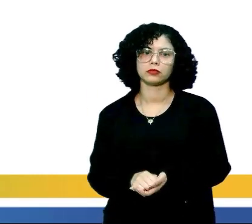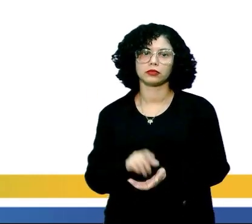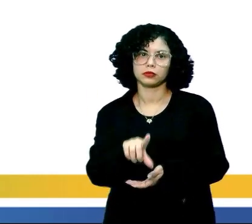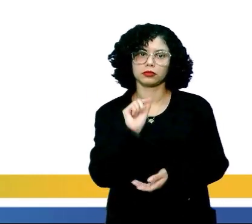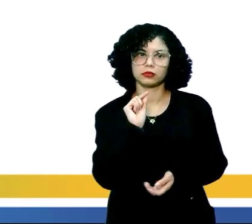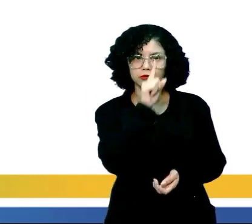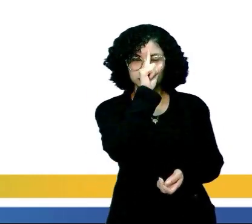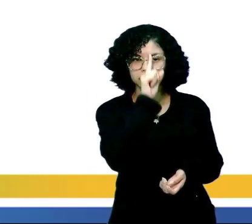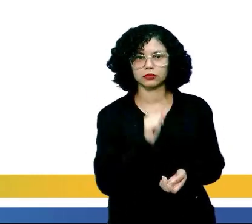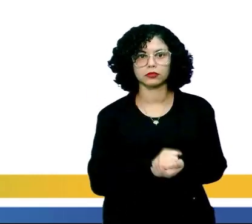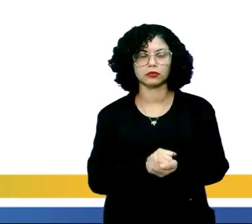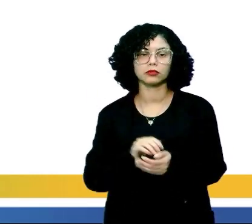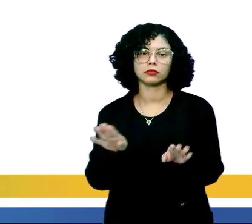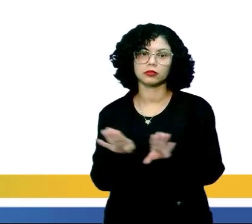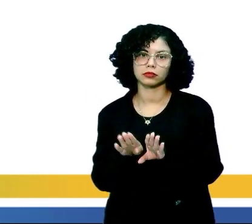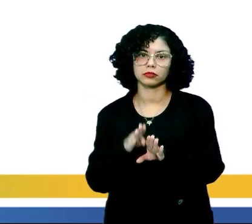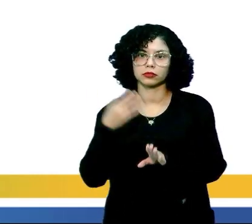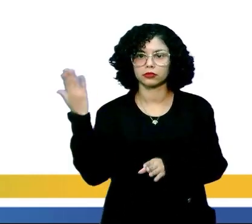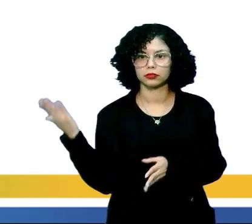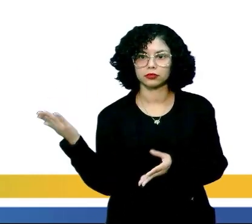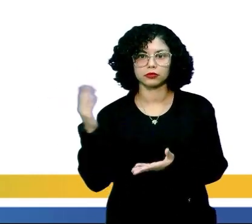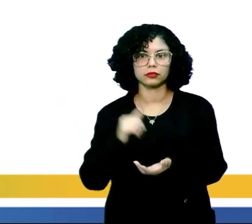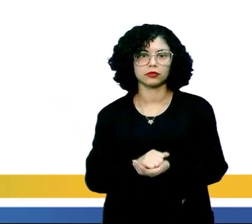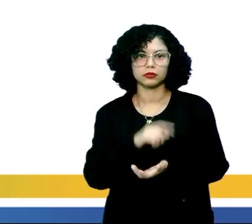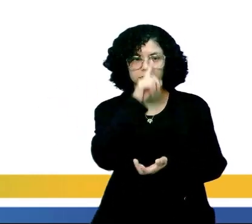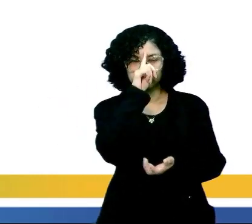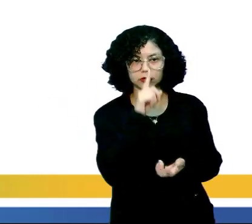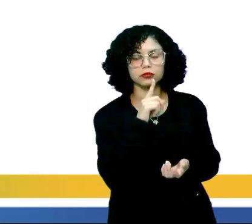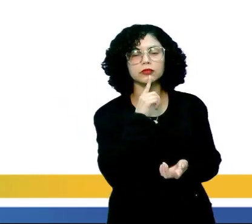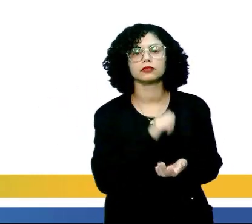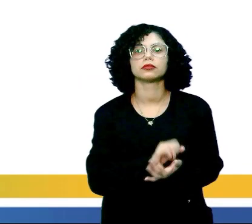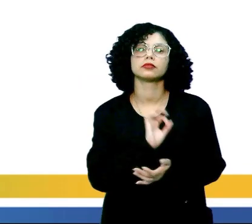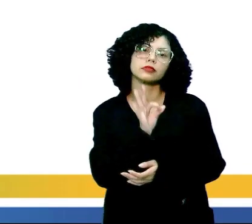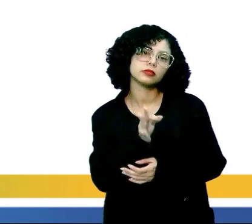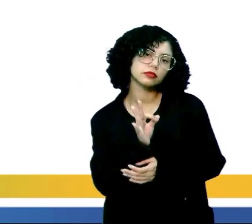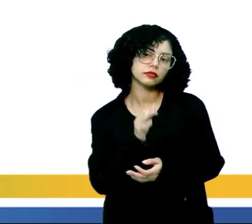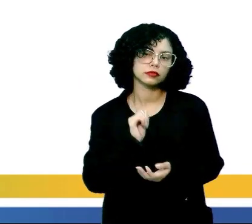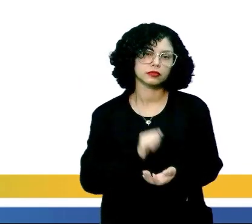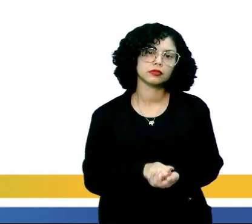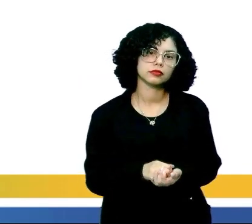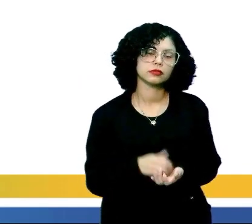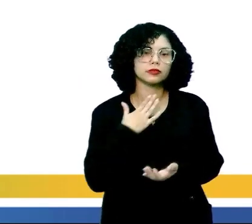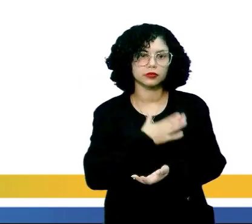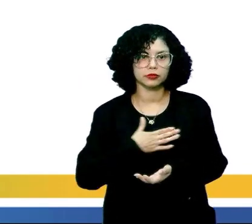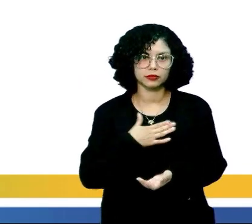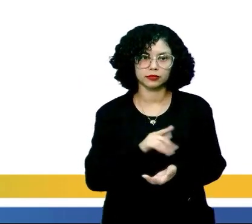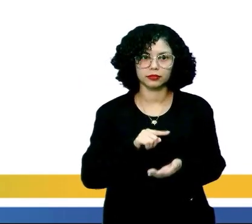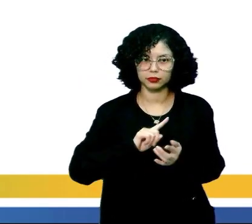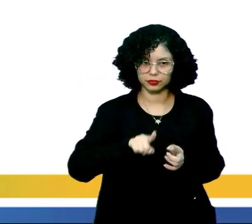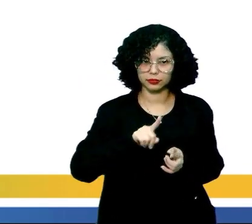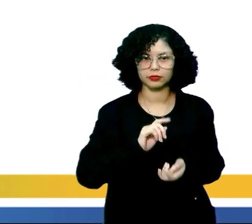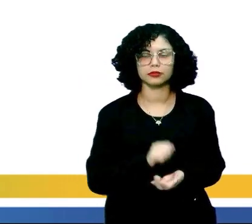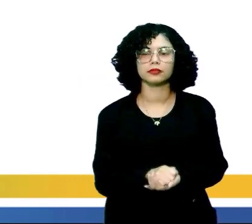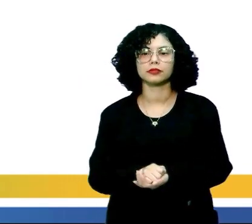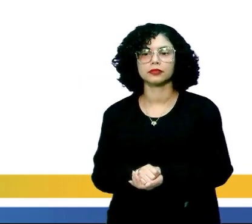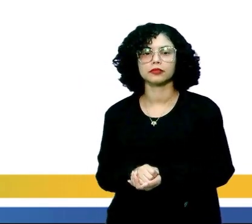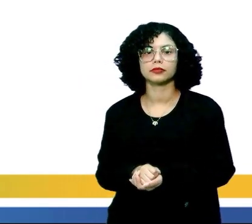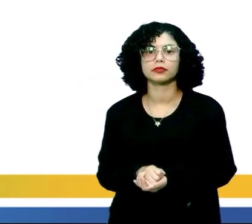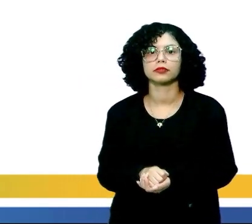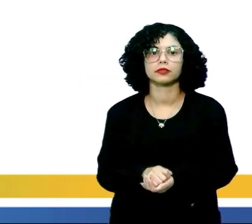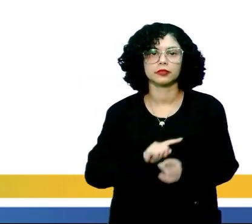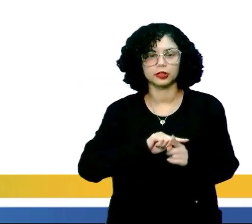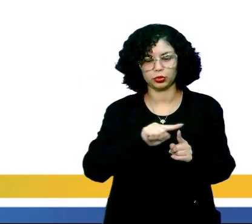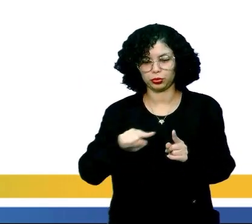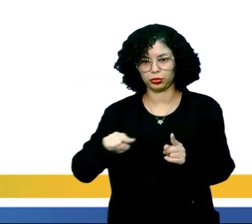uma imagem de dominó, e se tivesse aí na frente de vocês, com certeza, vocês gostariam de empurrar essa peça para